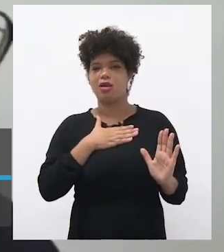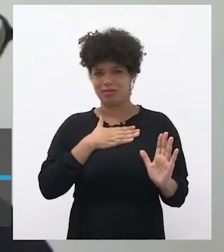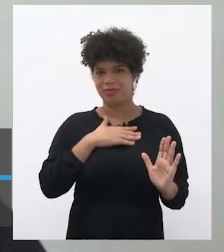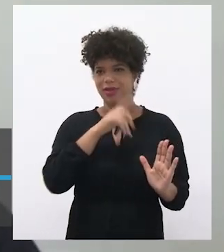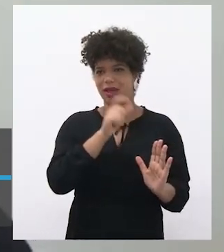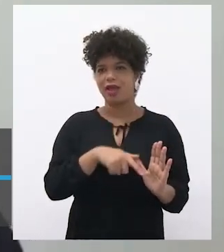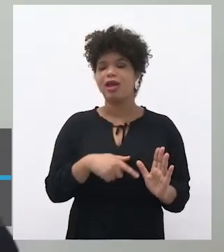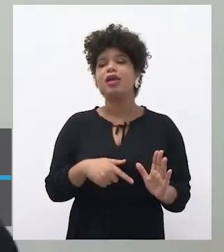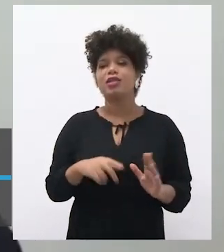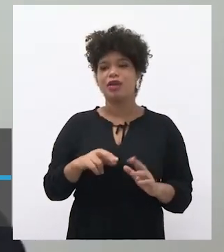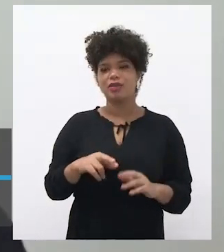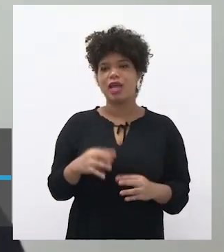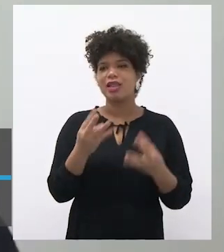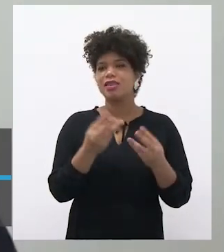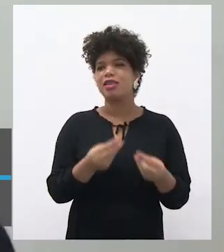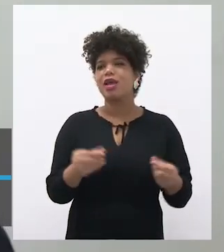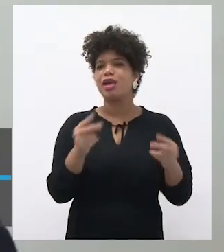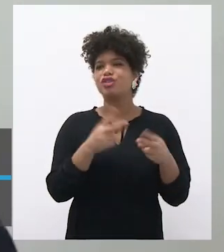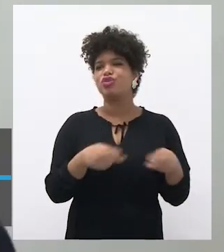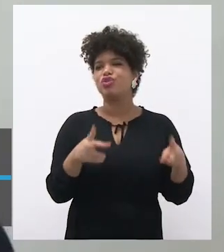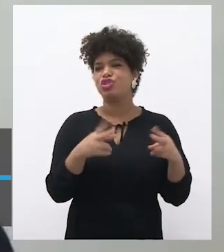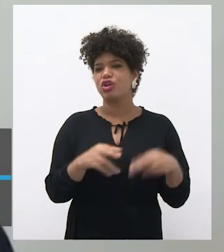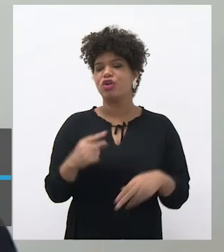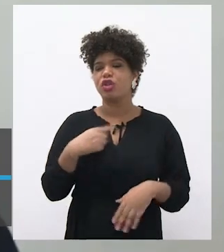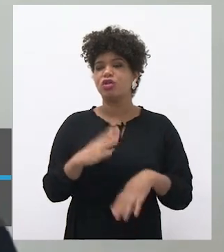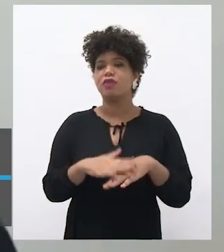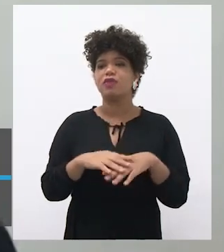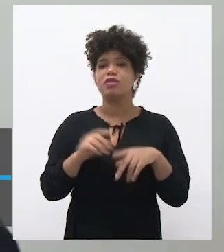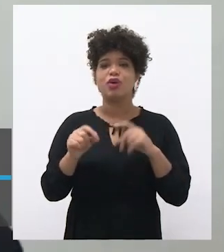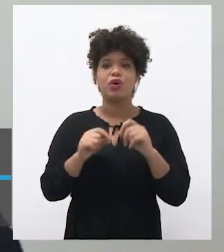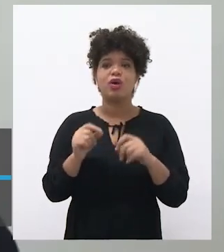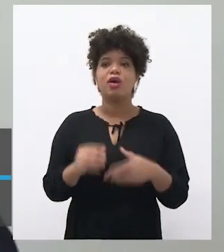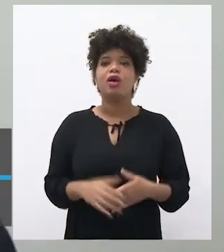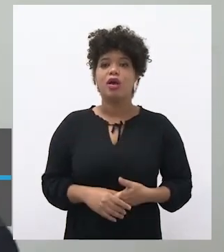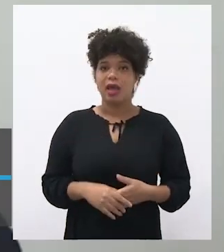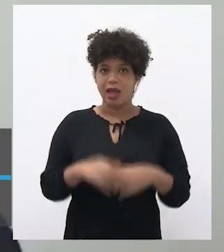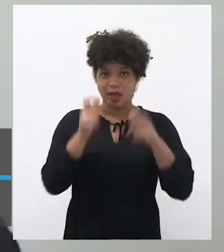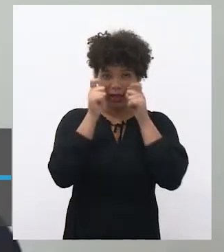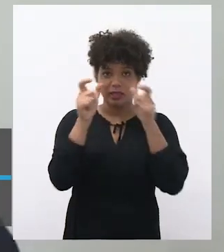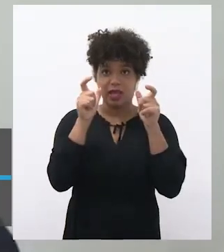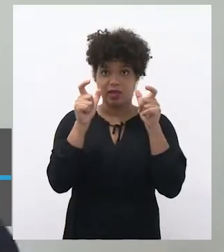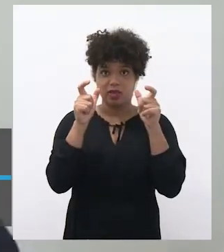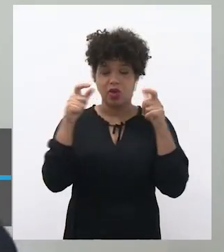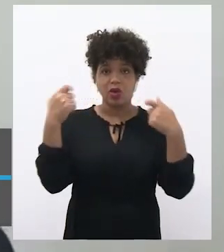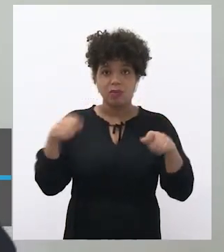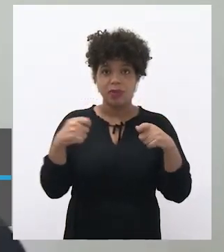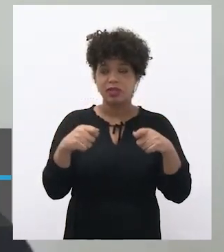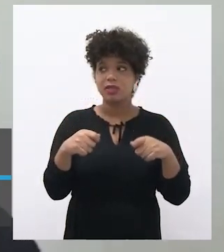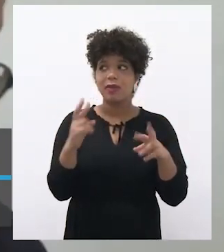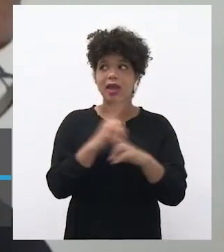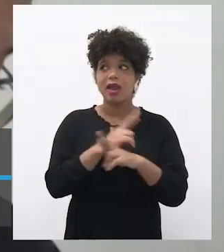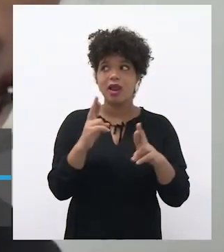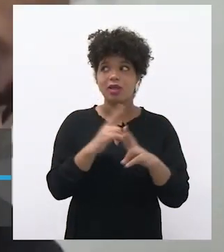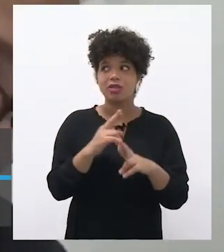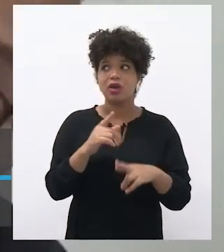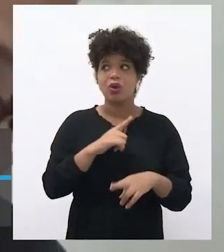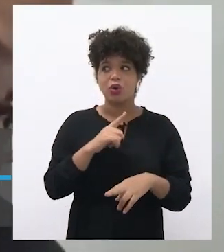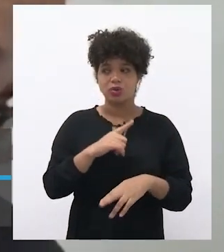propriamente dito, né? Ou seja, há situações em que a ocorrência de um tipo de violência, ela